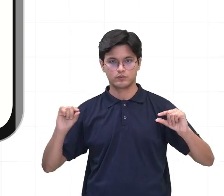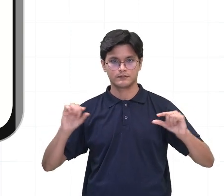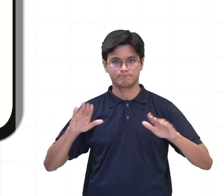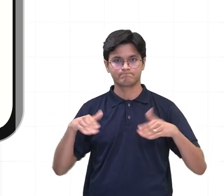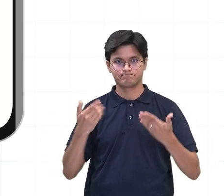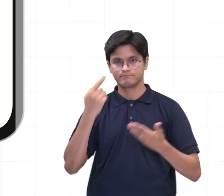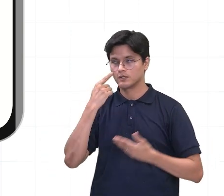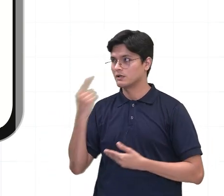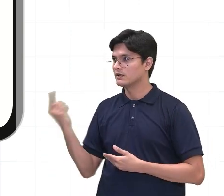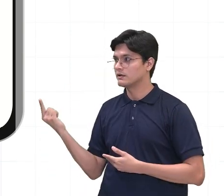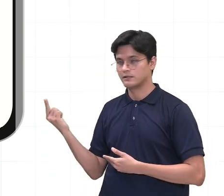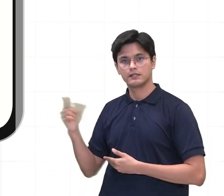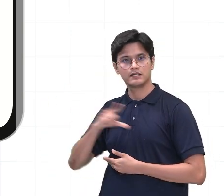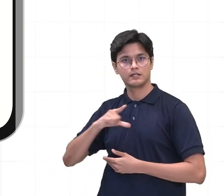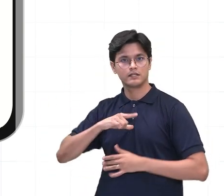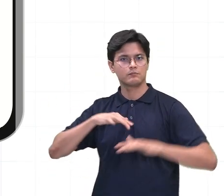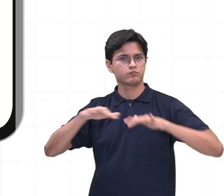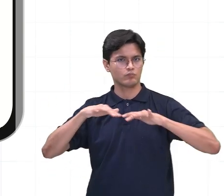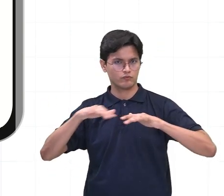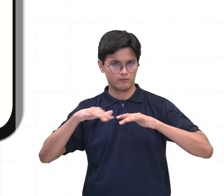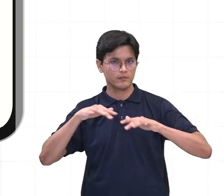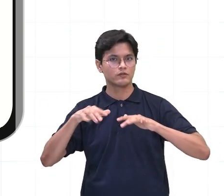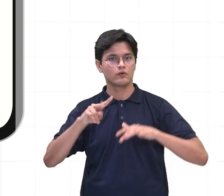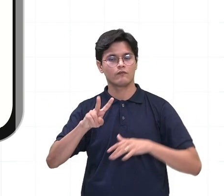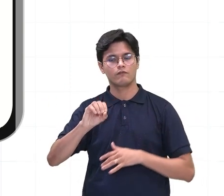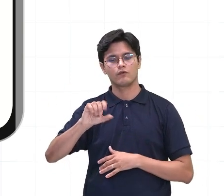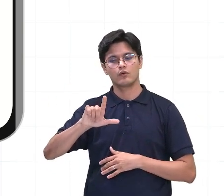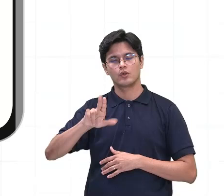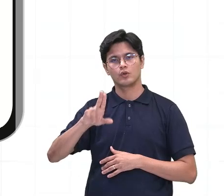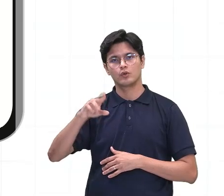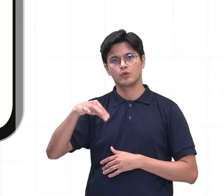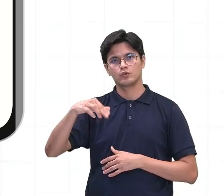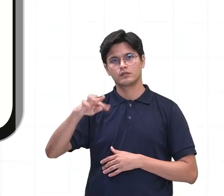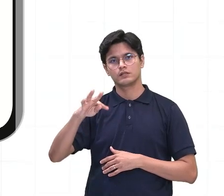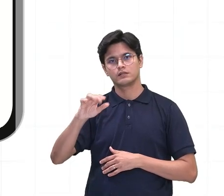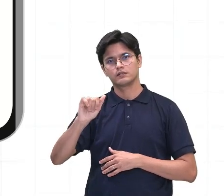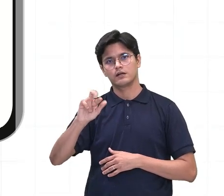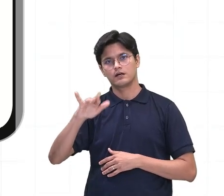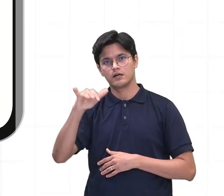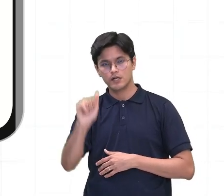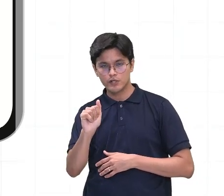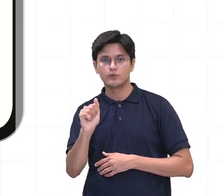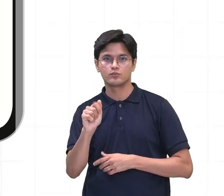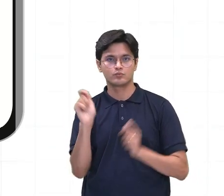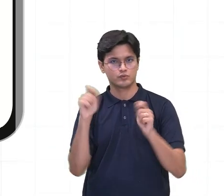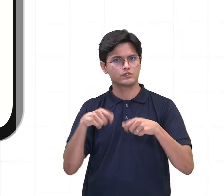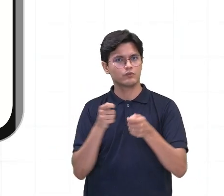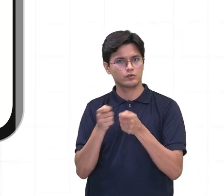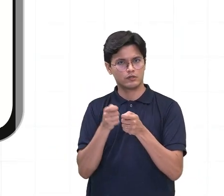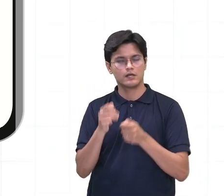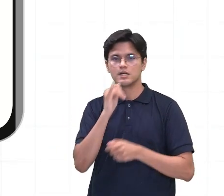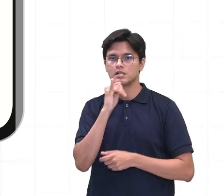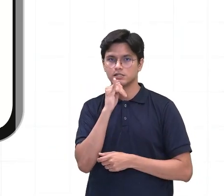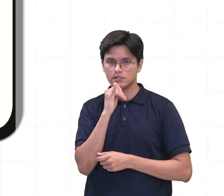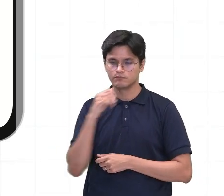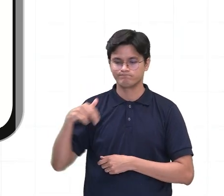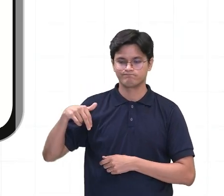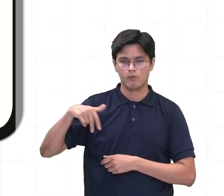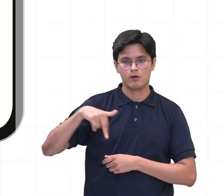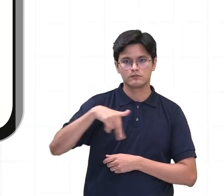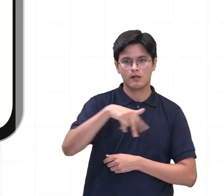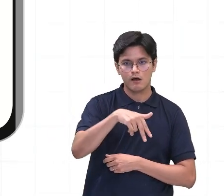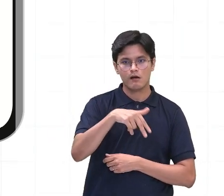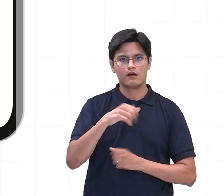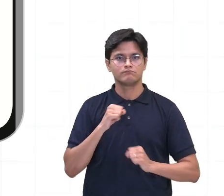ele já realiza movimento voluntário. Quando eu resolvo andar, quando eu resolvo correr, quando eu resolvo falar,